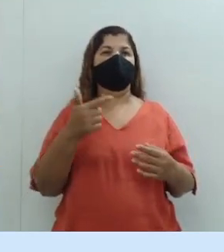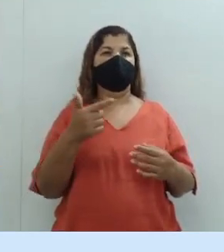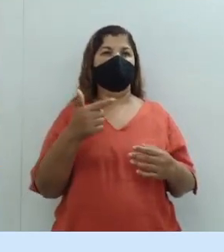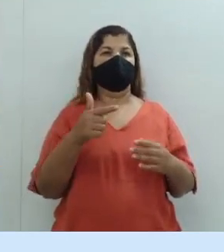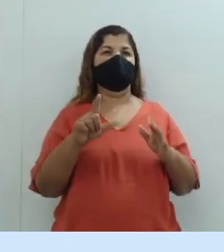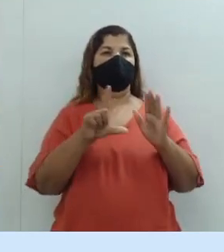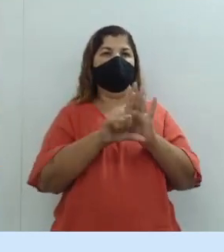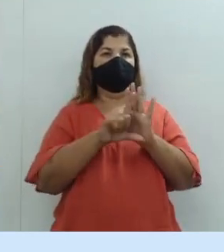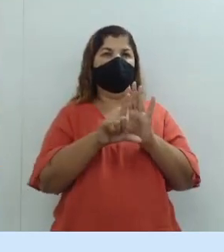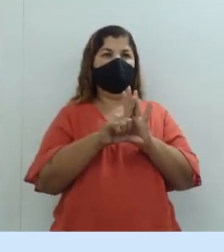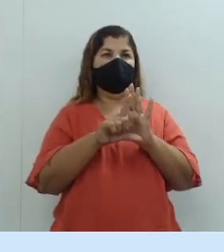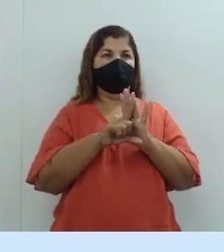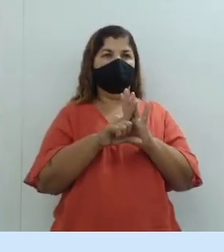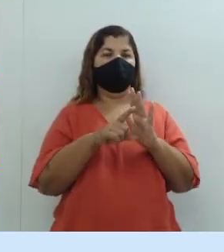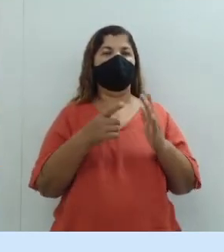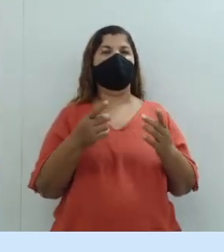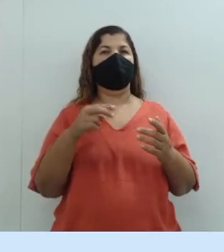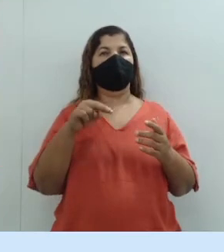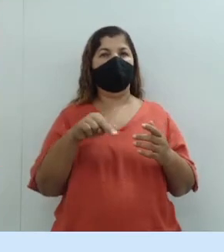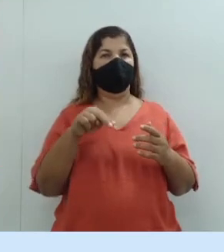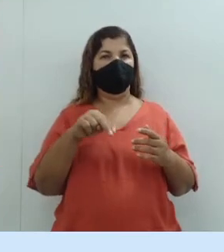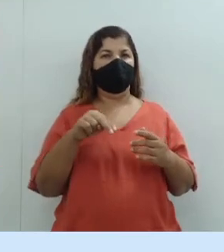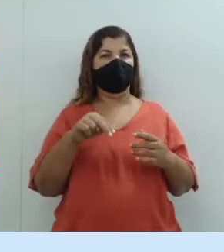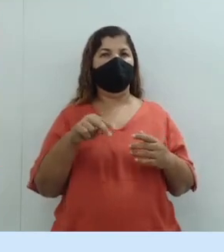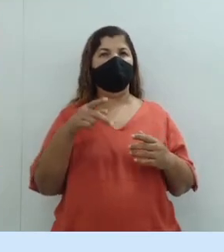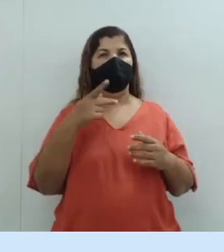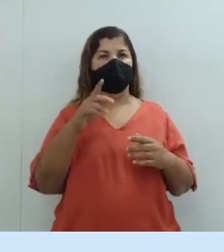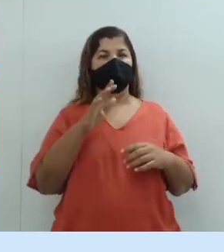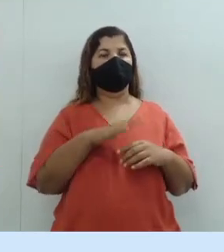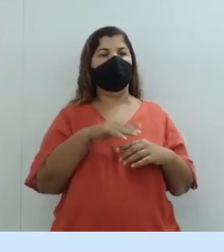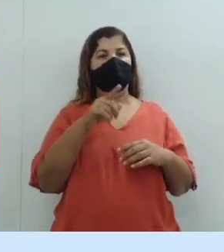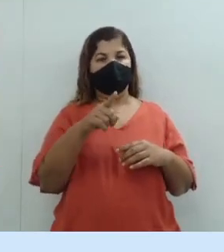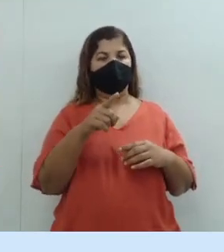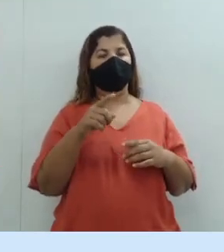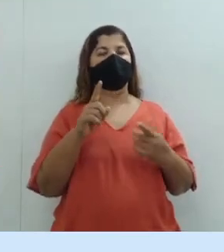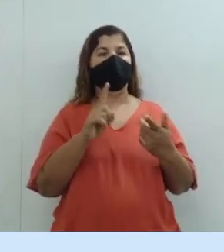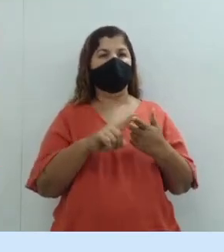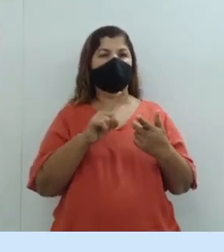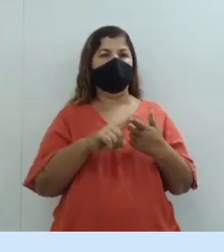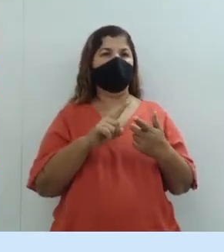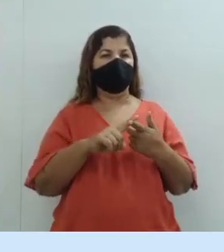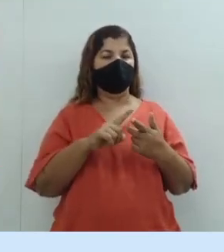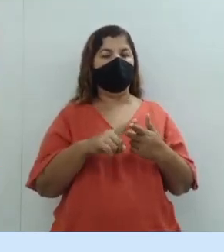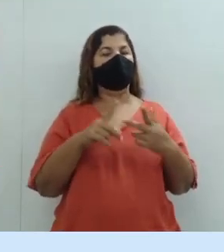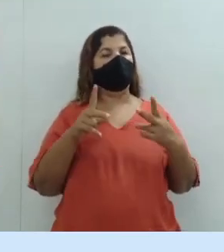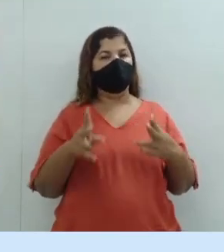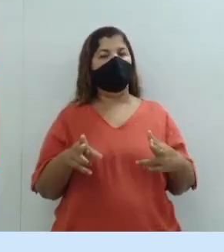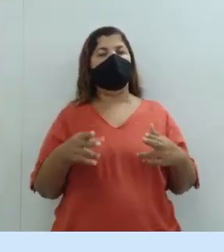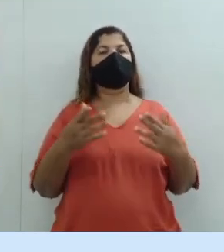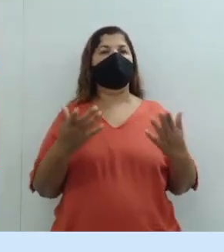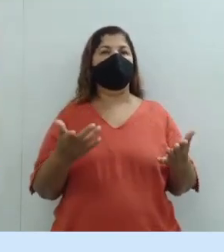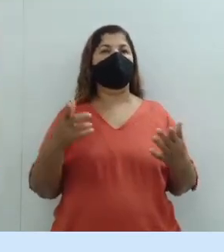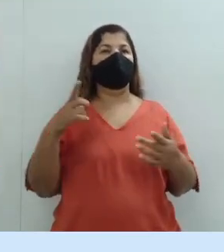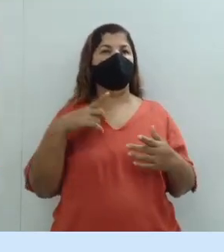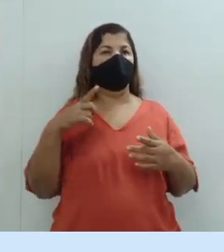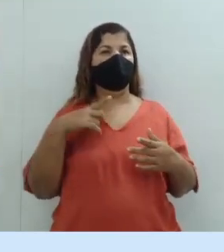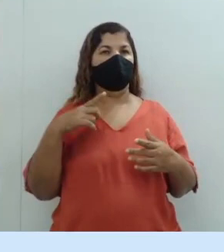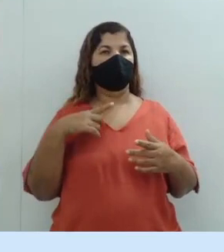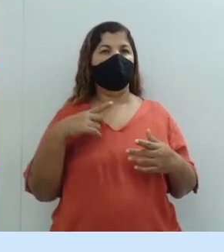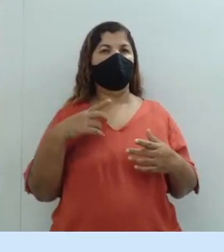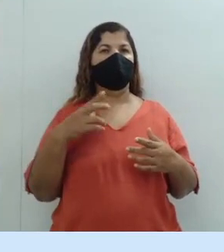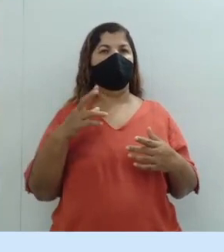da resistividade, está diretamente associado também com essa área da seção transversal, assim como está associado com Rho, que é essa letrinha